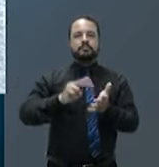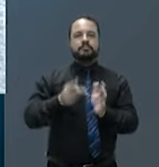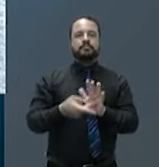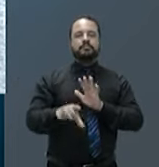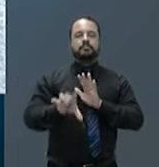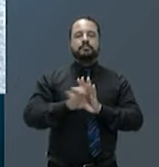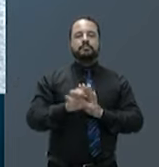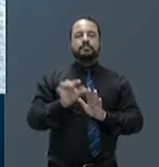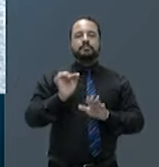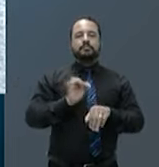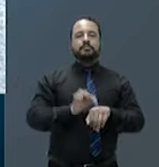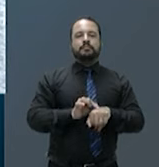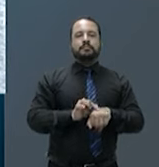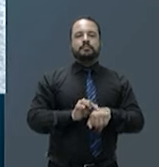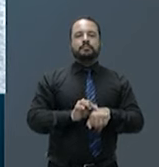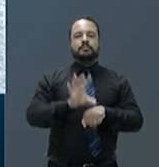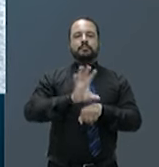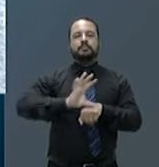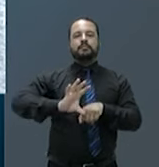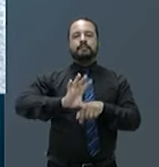infraconstitucional.